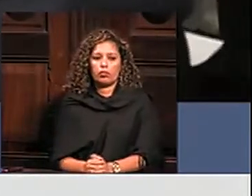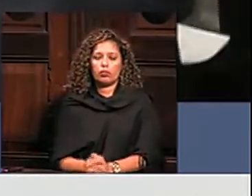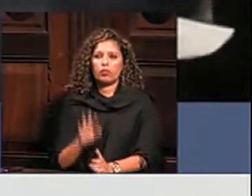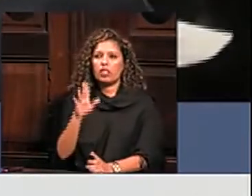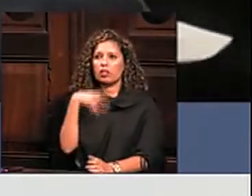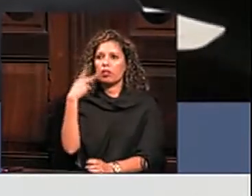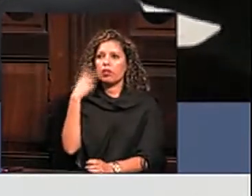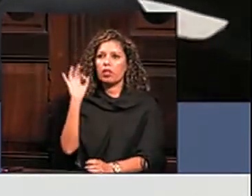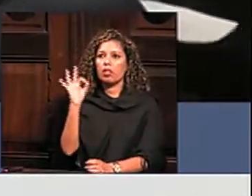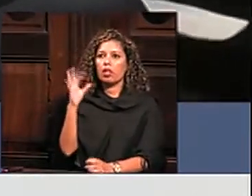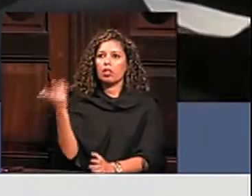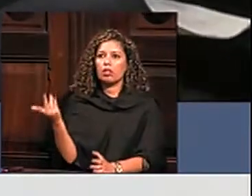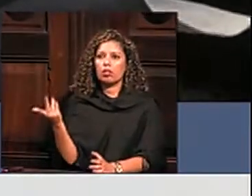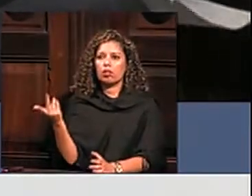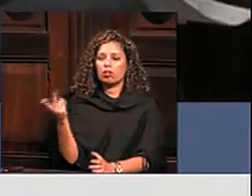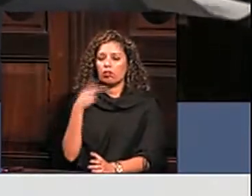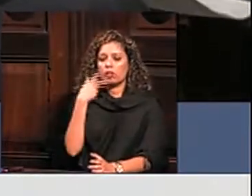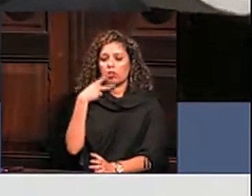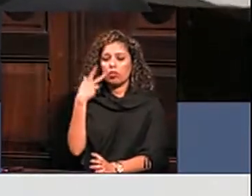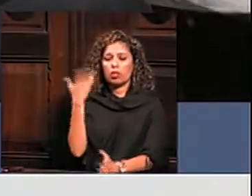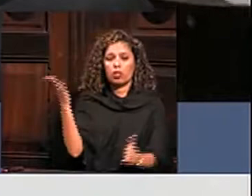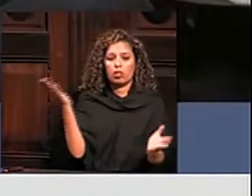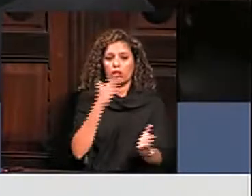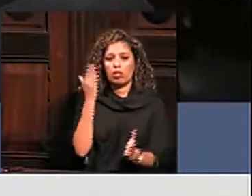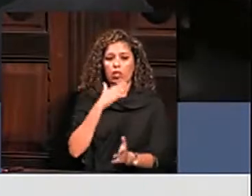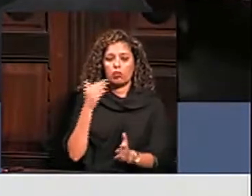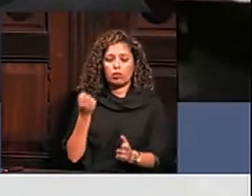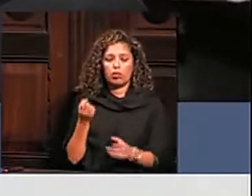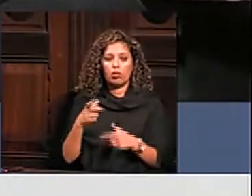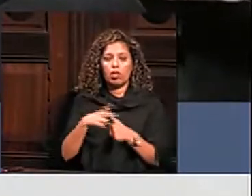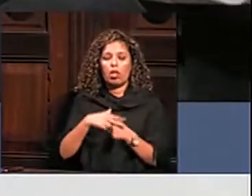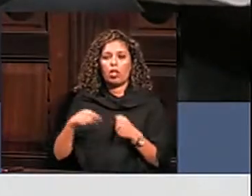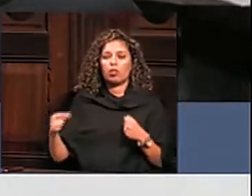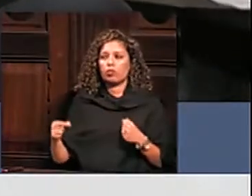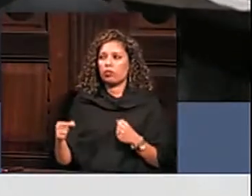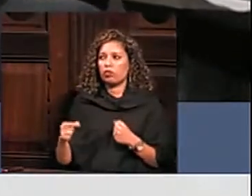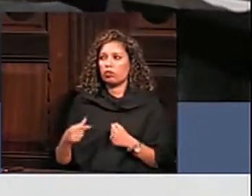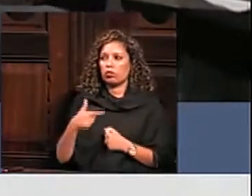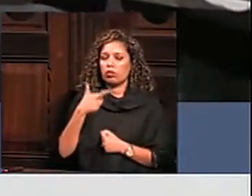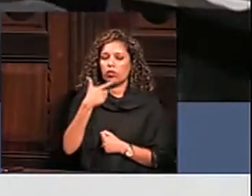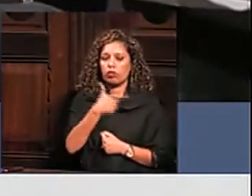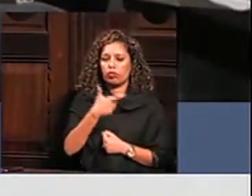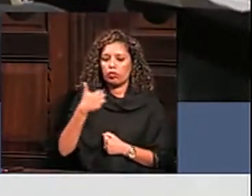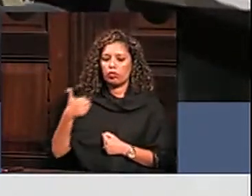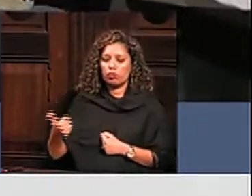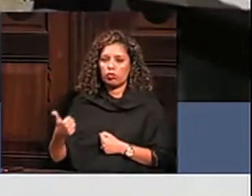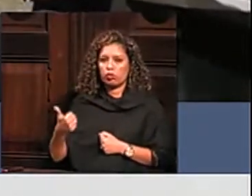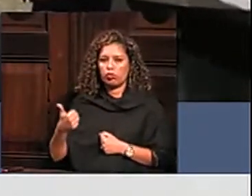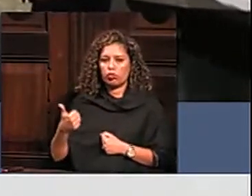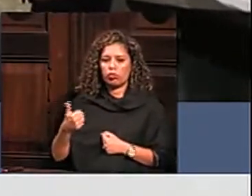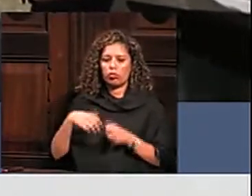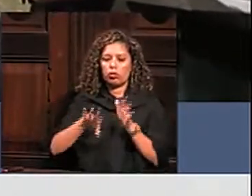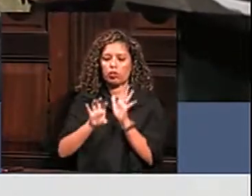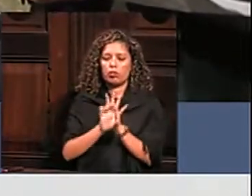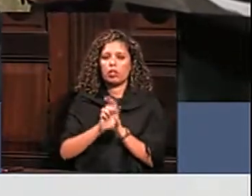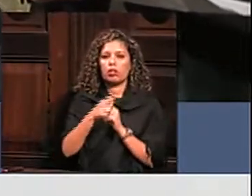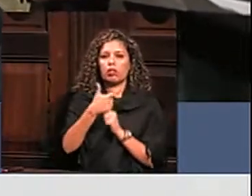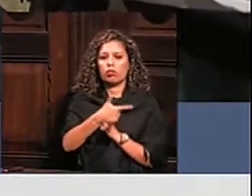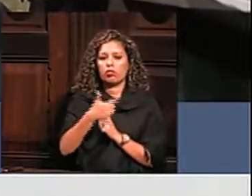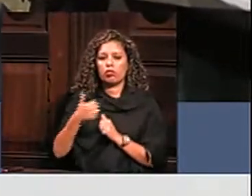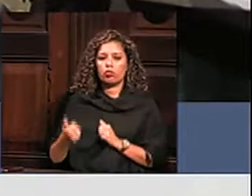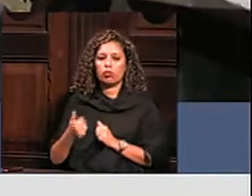o segundo ainda, o senhor vai concordar. É o artigo 21, a emenda 21,